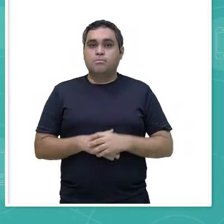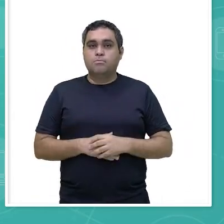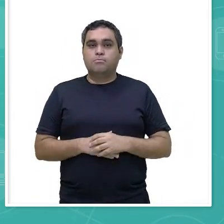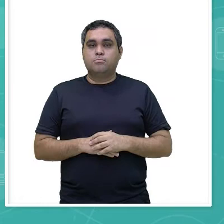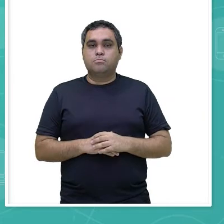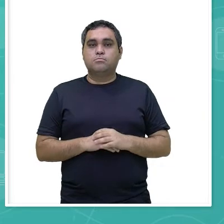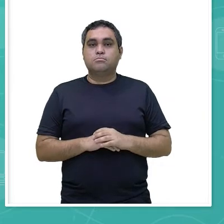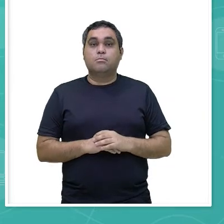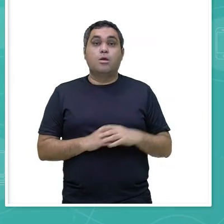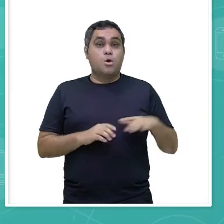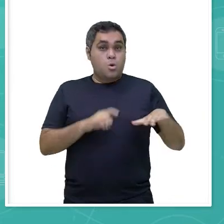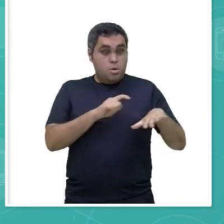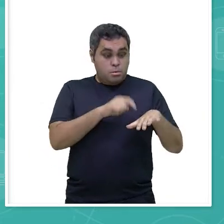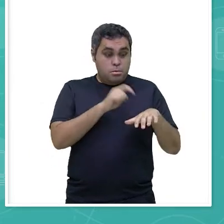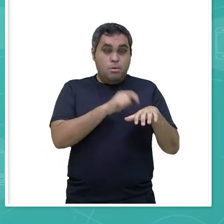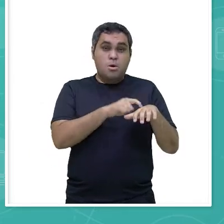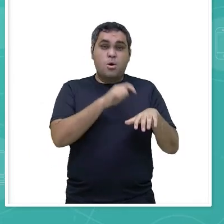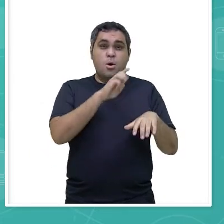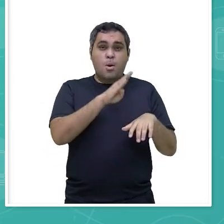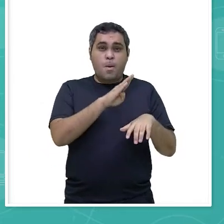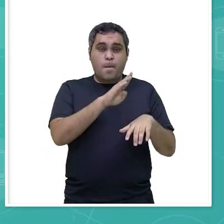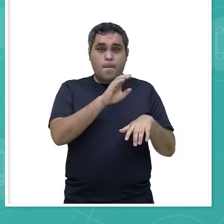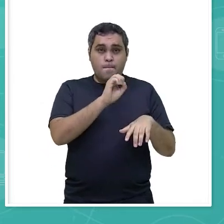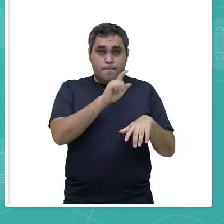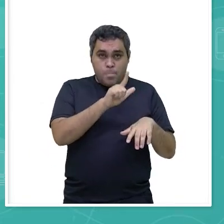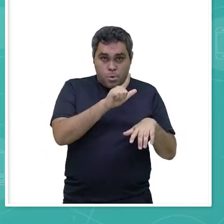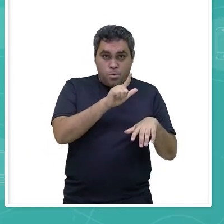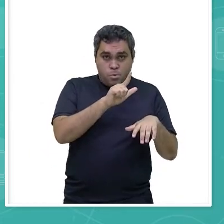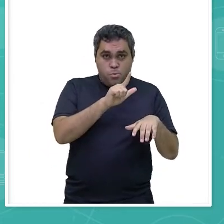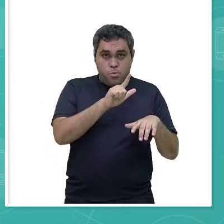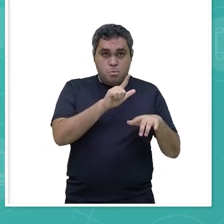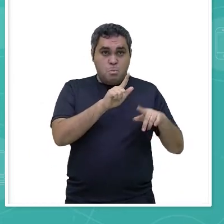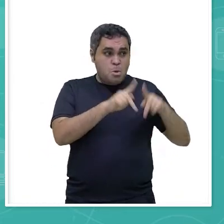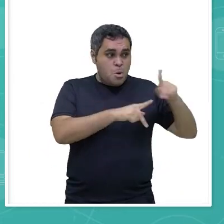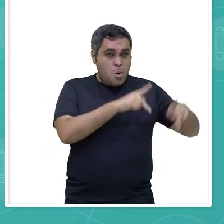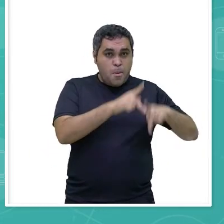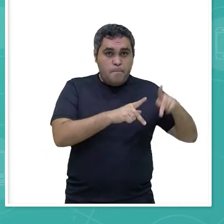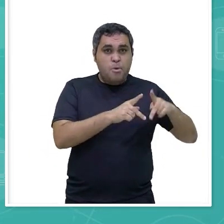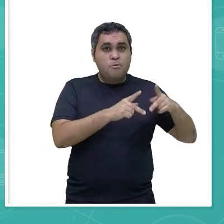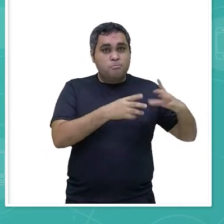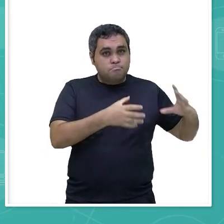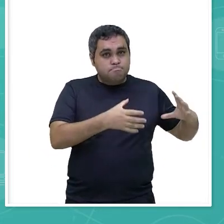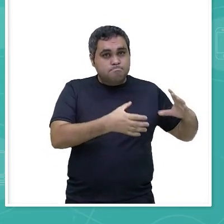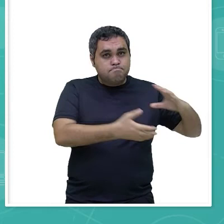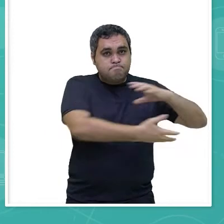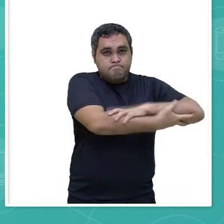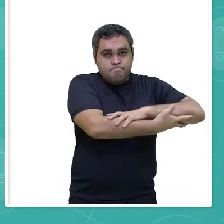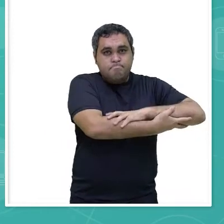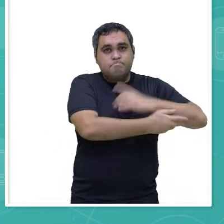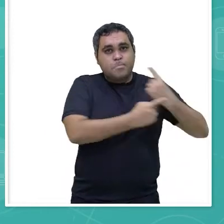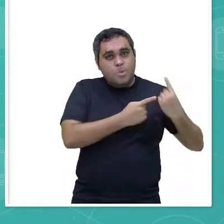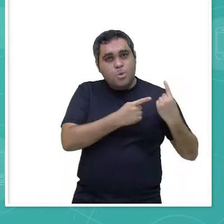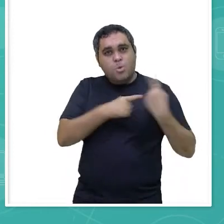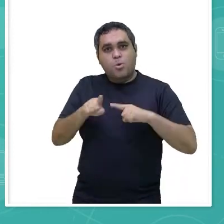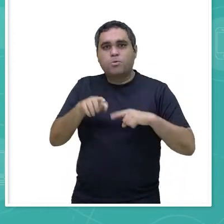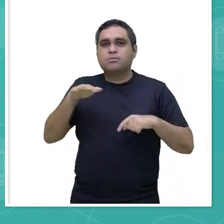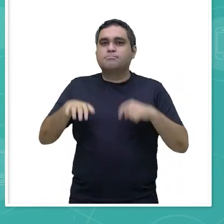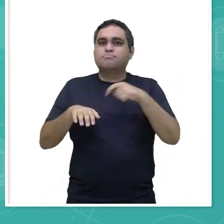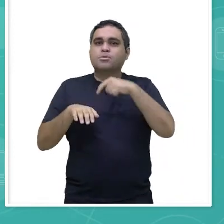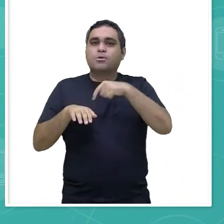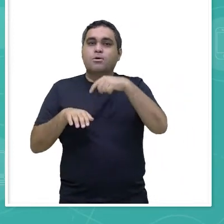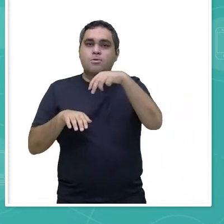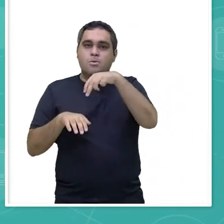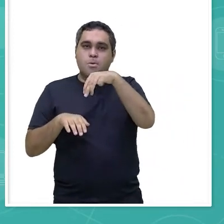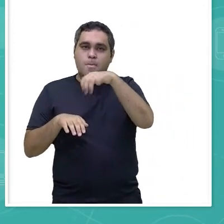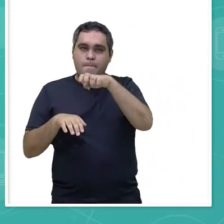os mencheviques. Certo? Não é nada complicado. Inicialmente eram bolcheviques e mencheviques. Quando